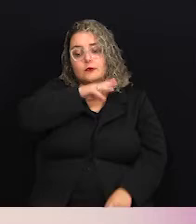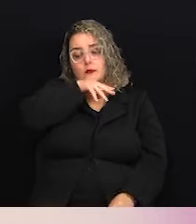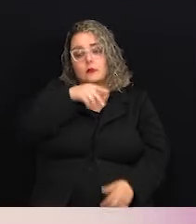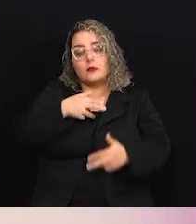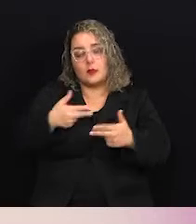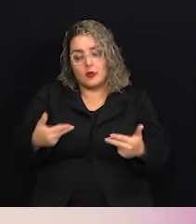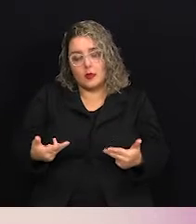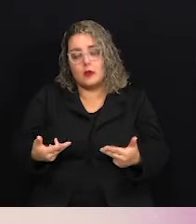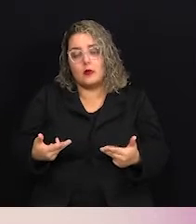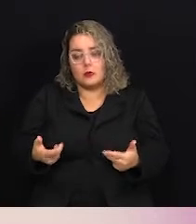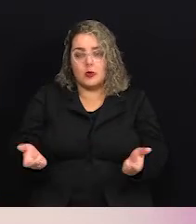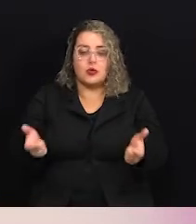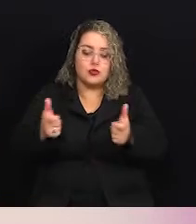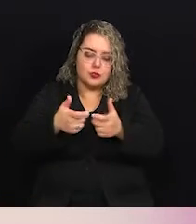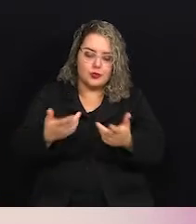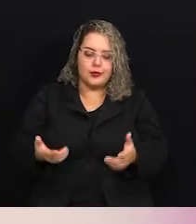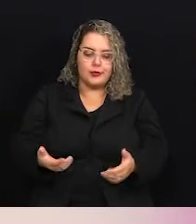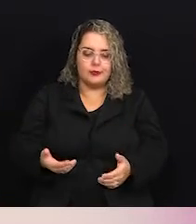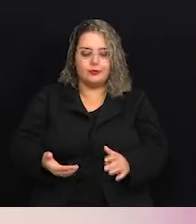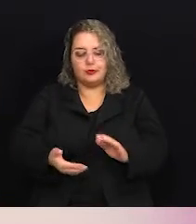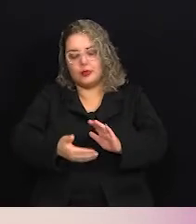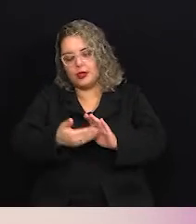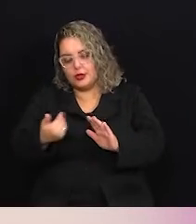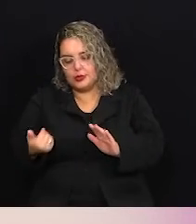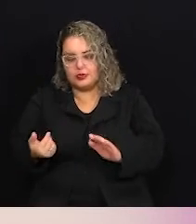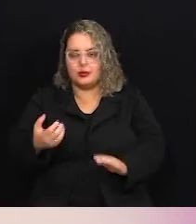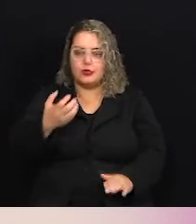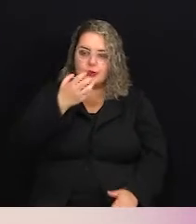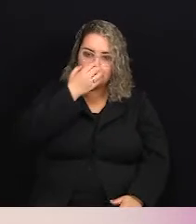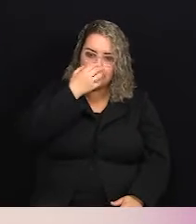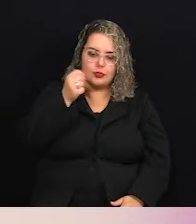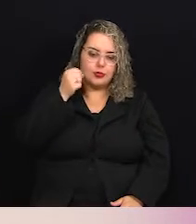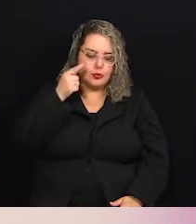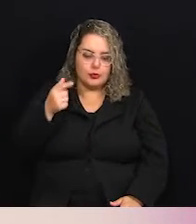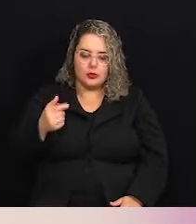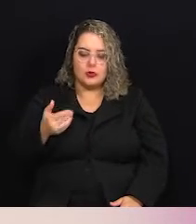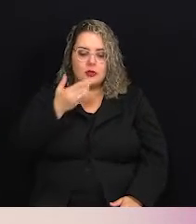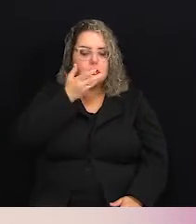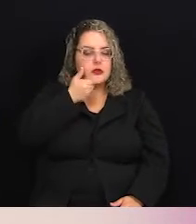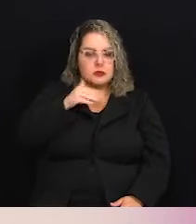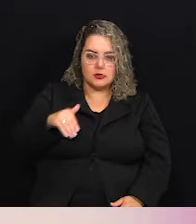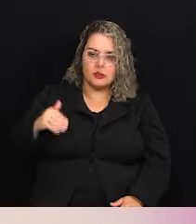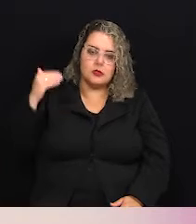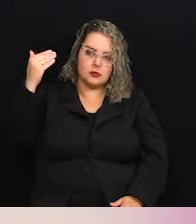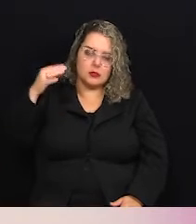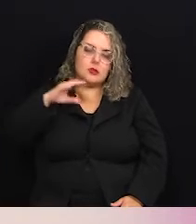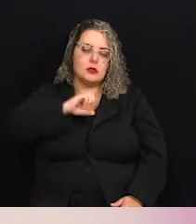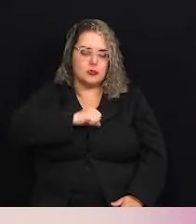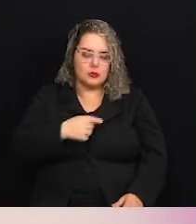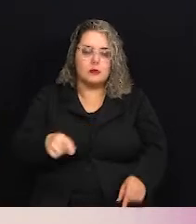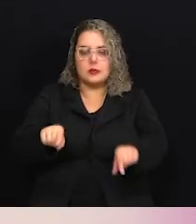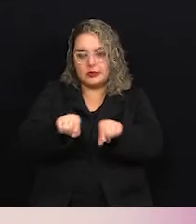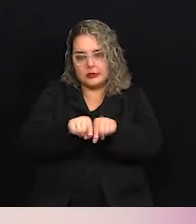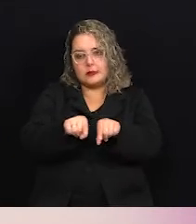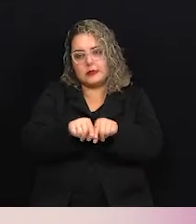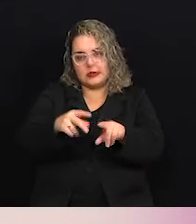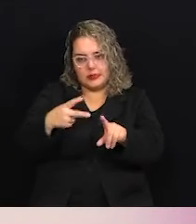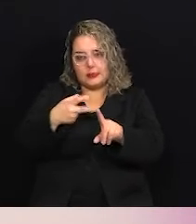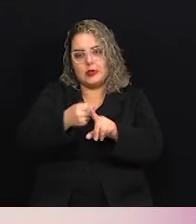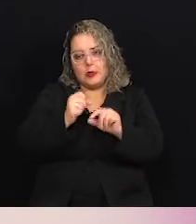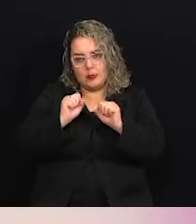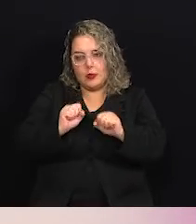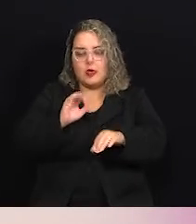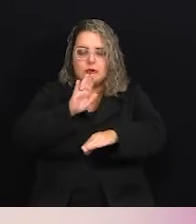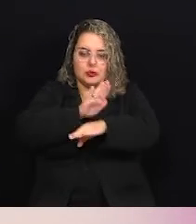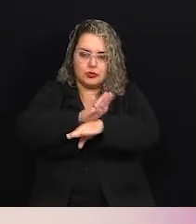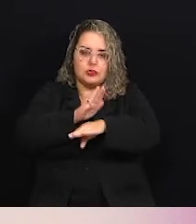nem sempre é fácil, tirar o cachorro, o gato, que essa criança gosta, esse adulto gosta. Para isso também as